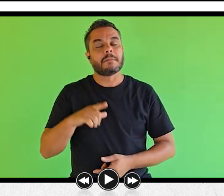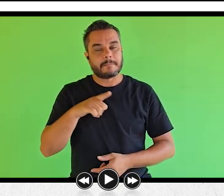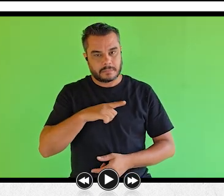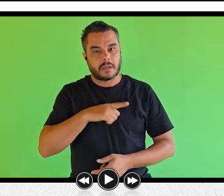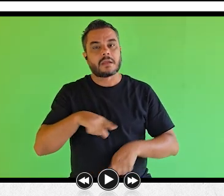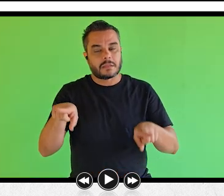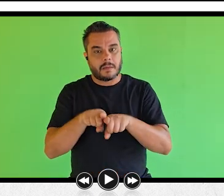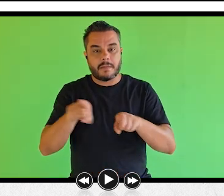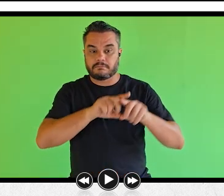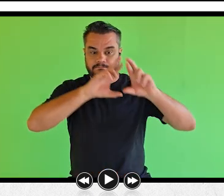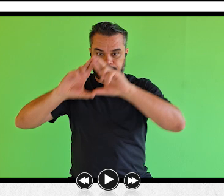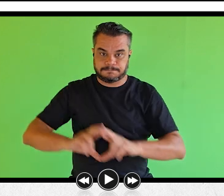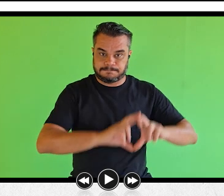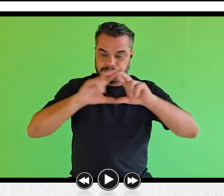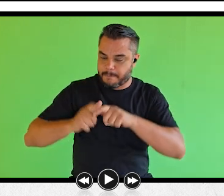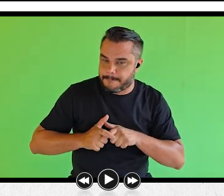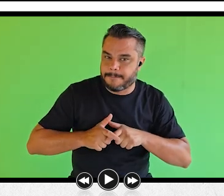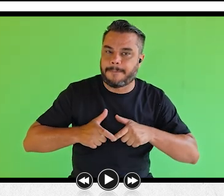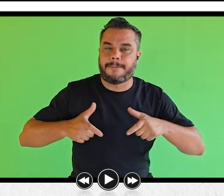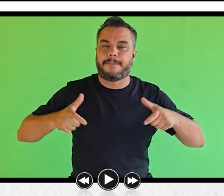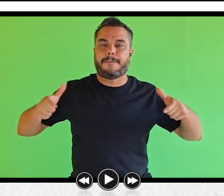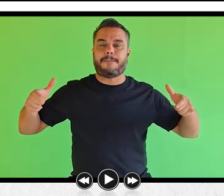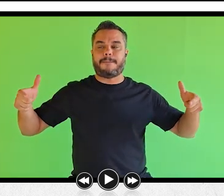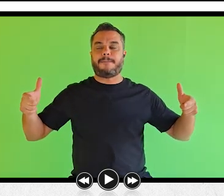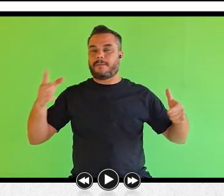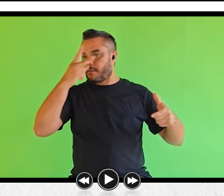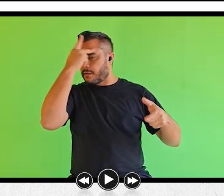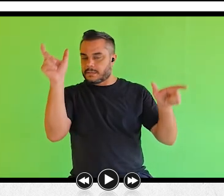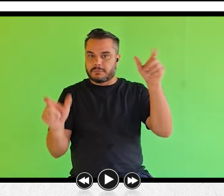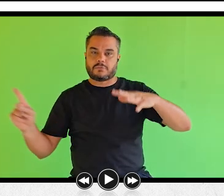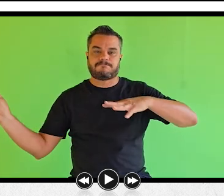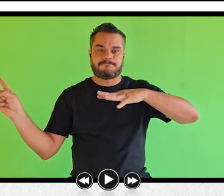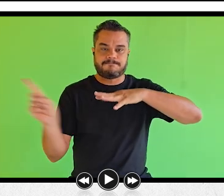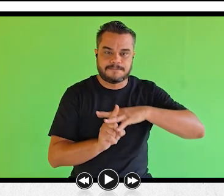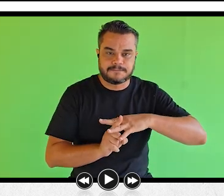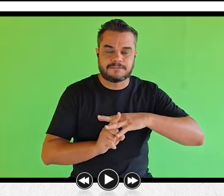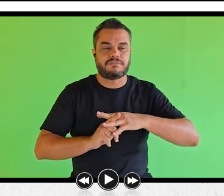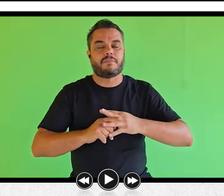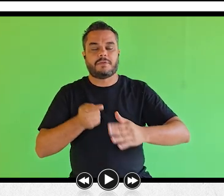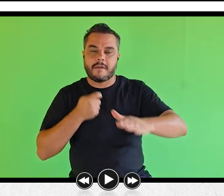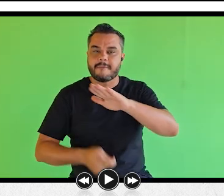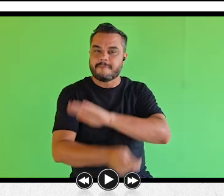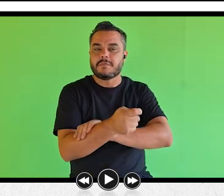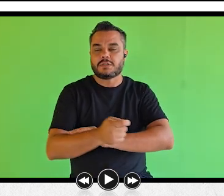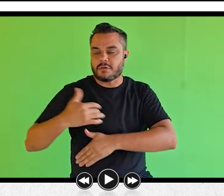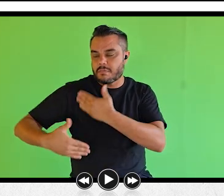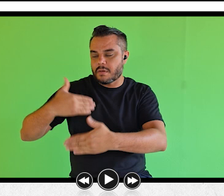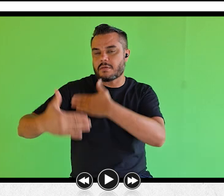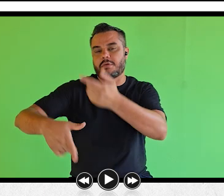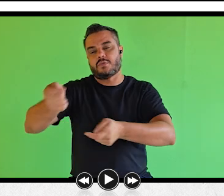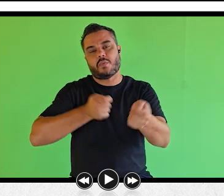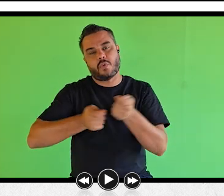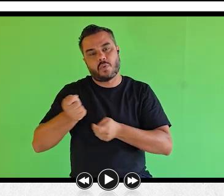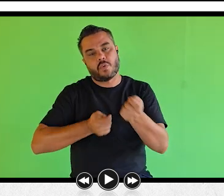associações por meio de financiamento para o desenvolvimento econômico e social. O incentivo à inclusão de catadores de rua e